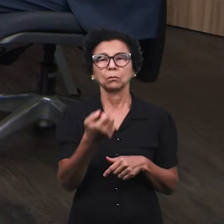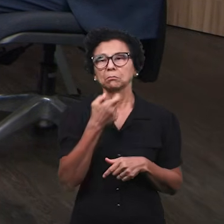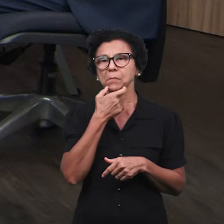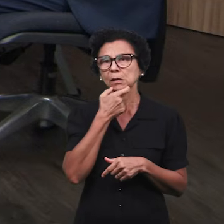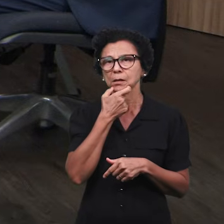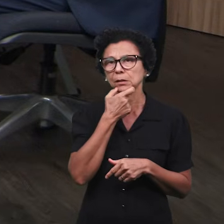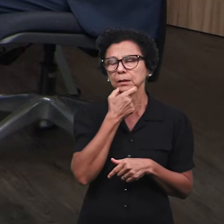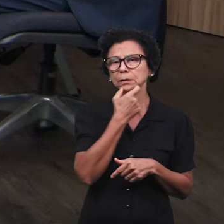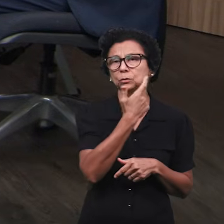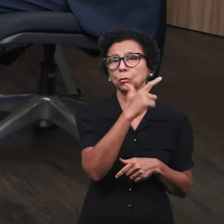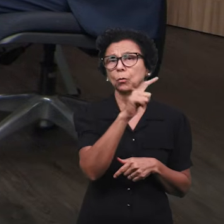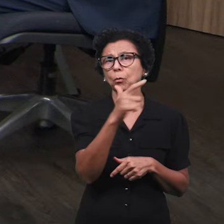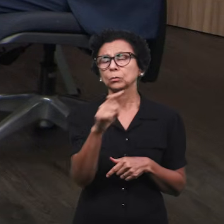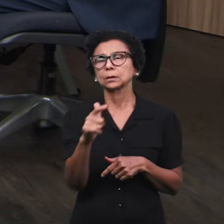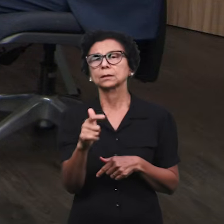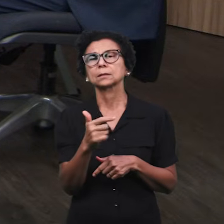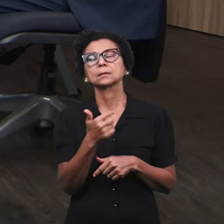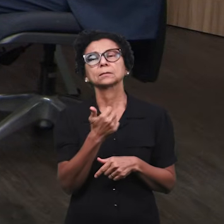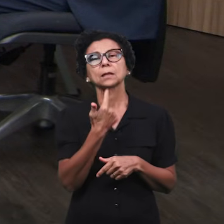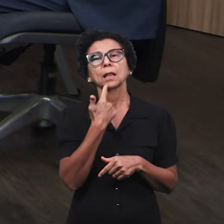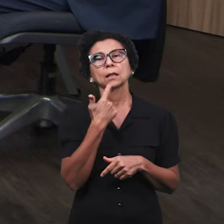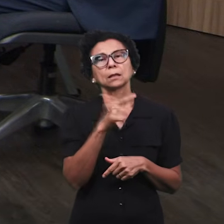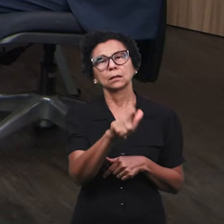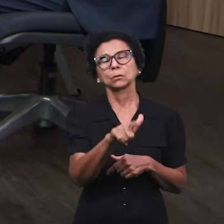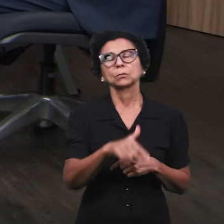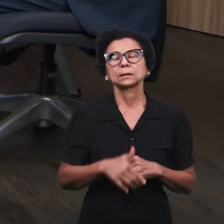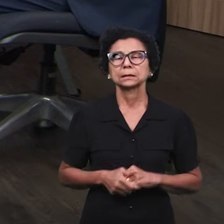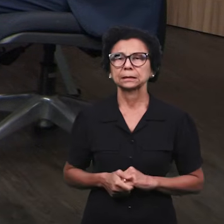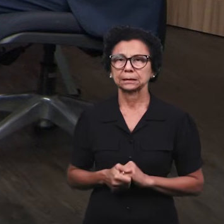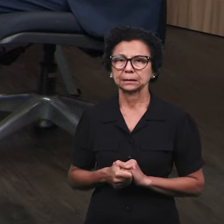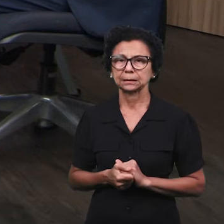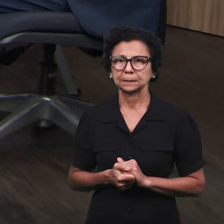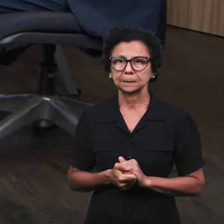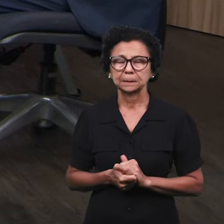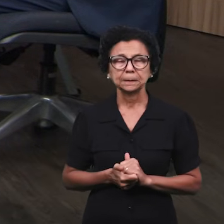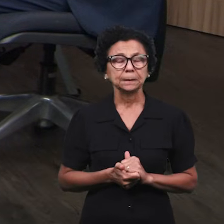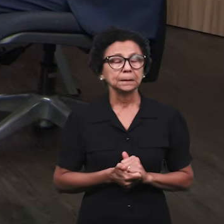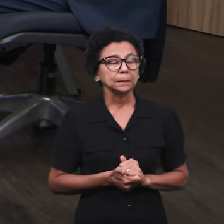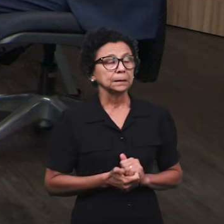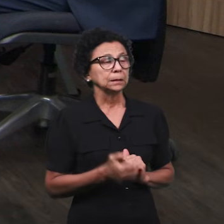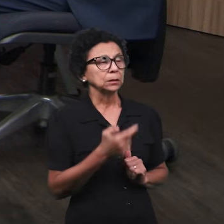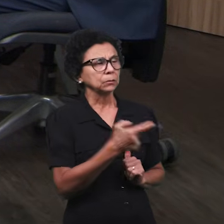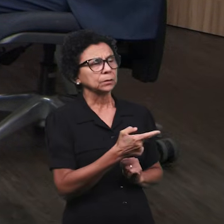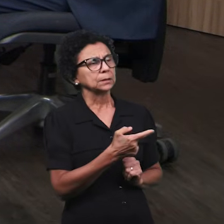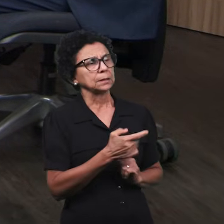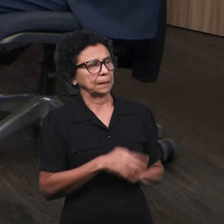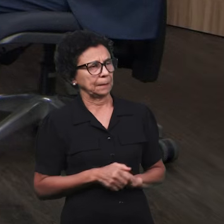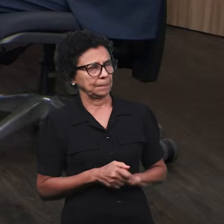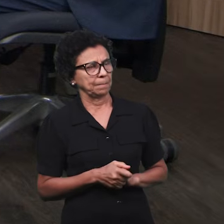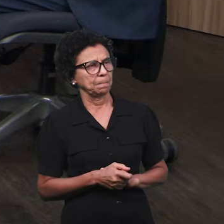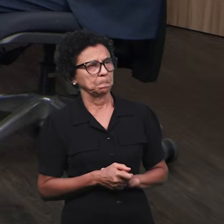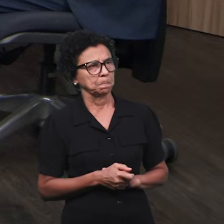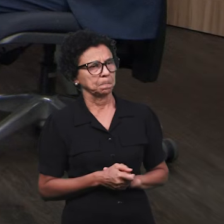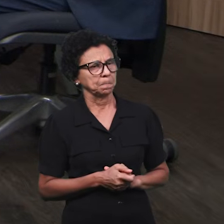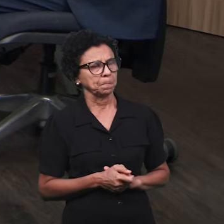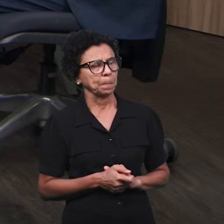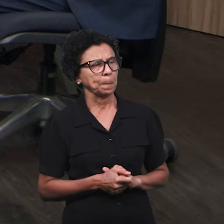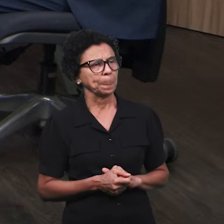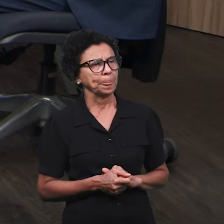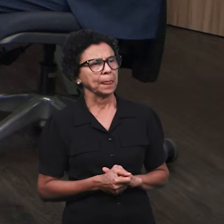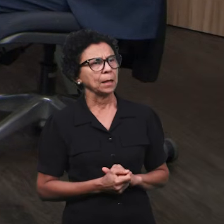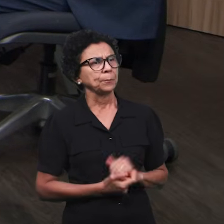línguas. Como é que você construiu esse desenvolvimento? Foi com as